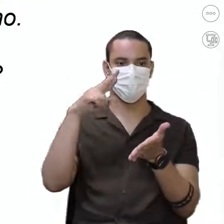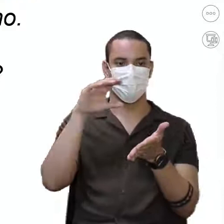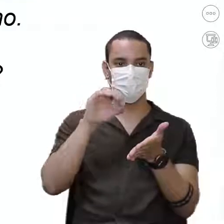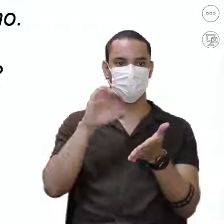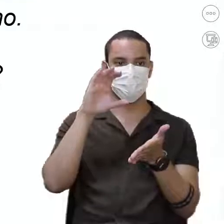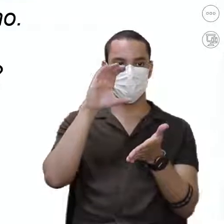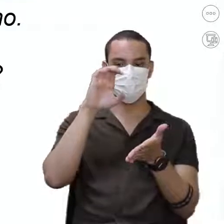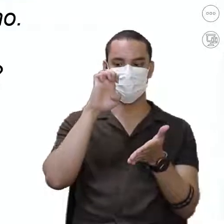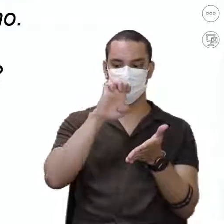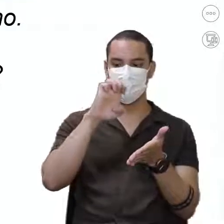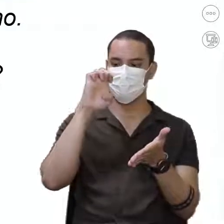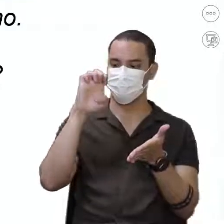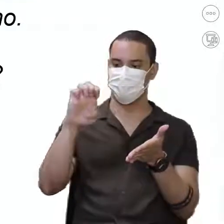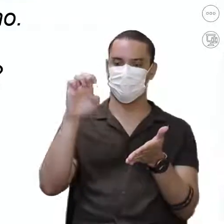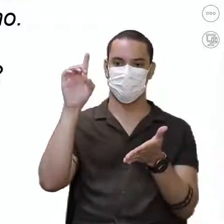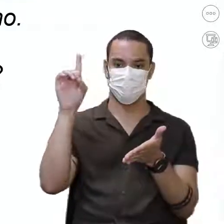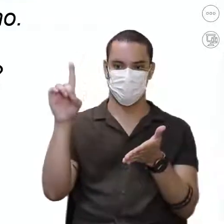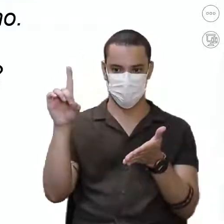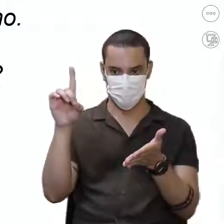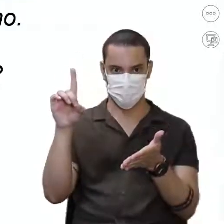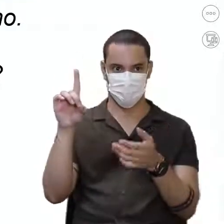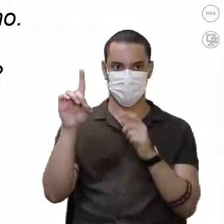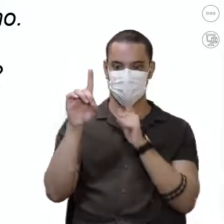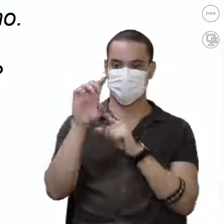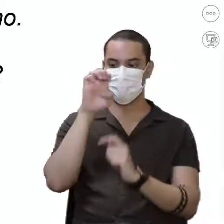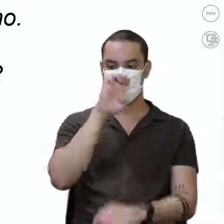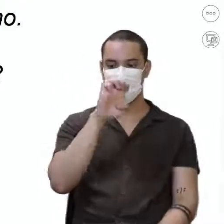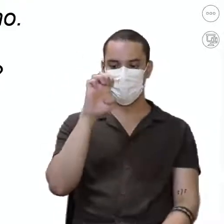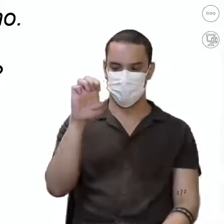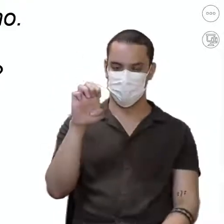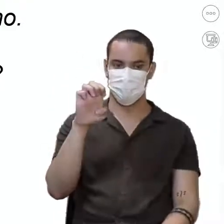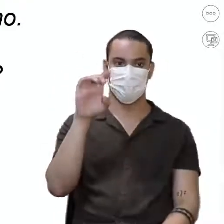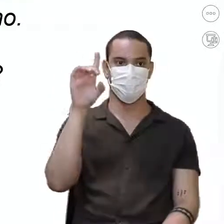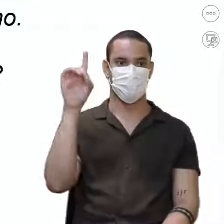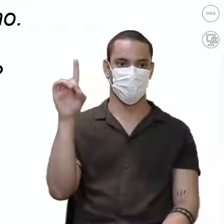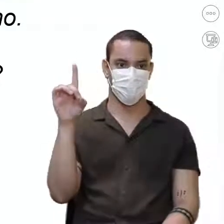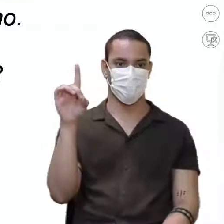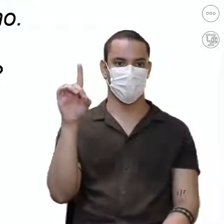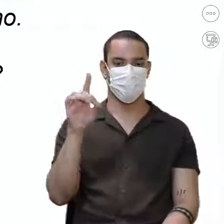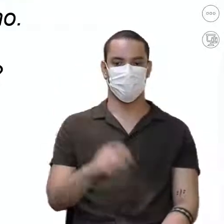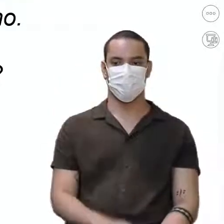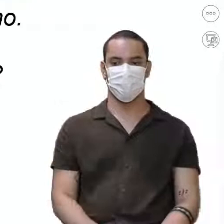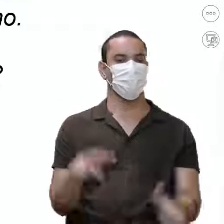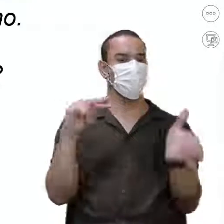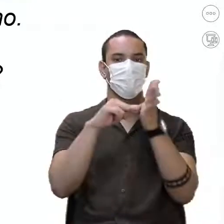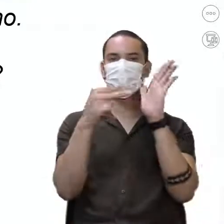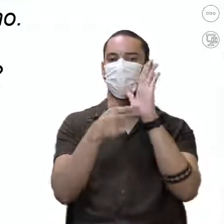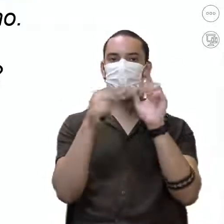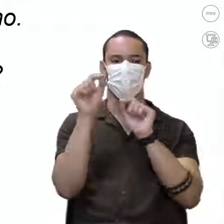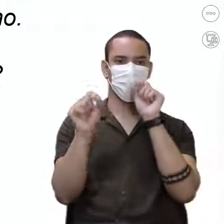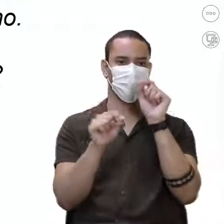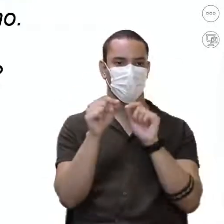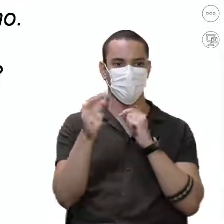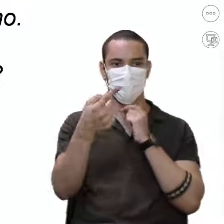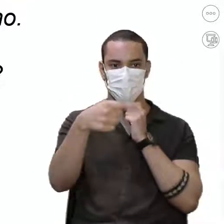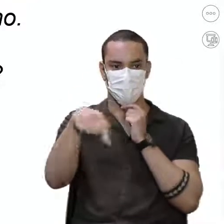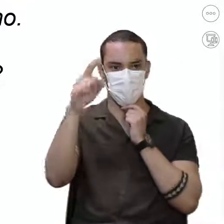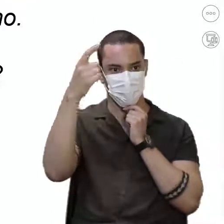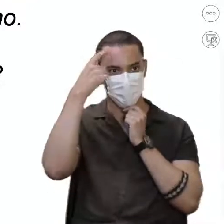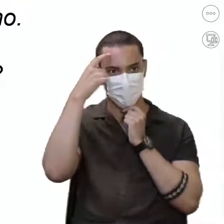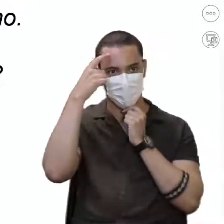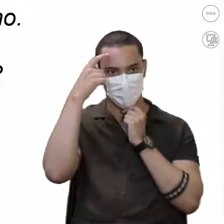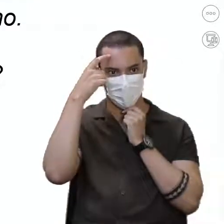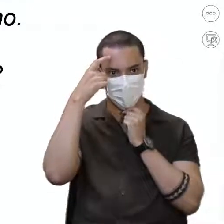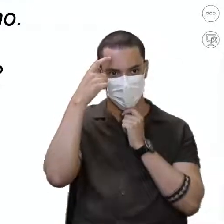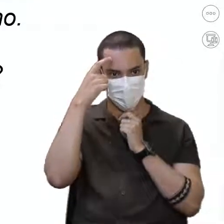P-R-O-C, dois E's. Ela tem dois E's e termina com D mudo. Ela significa o que você pode ter